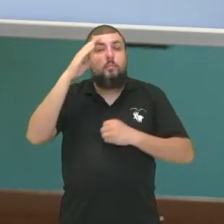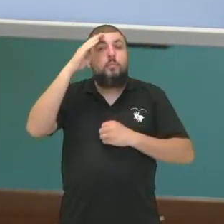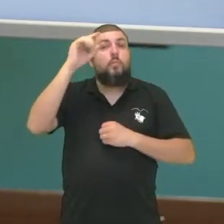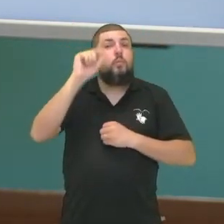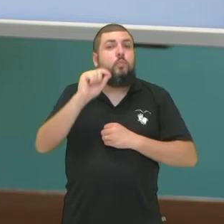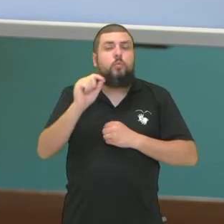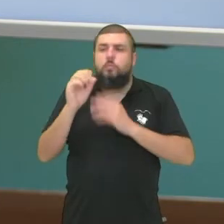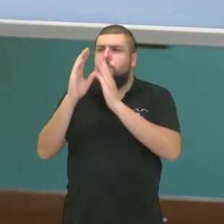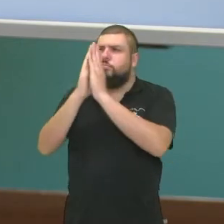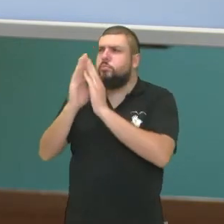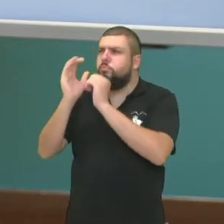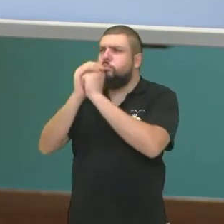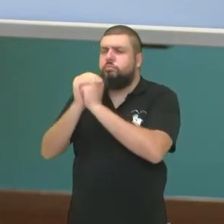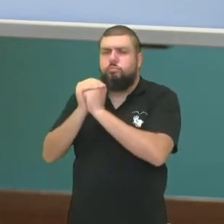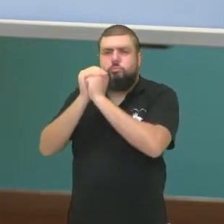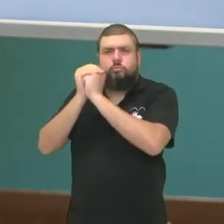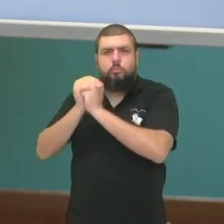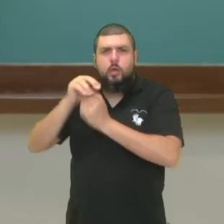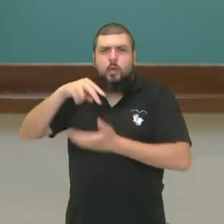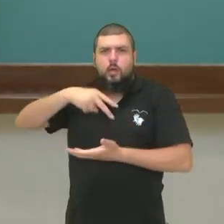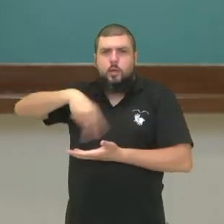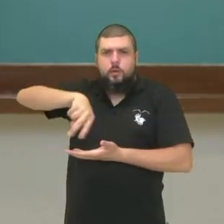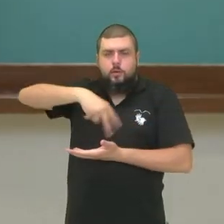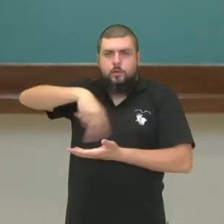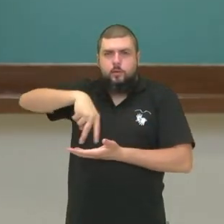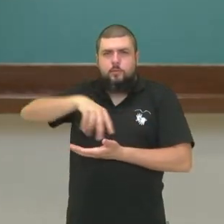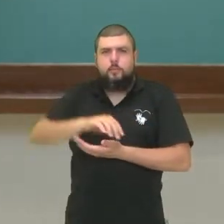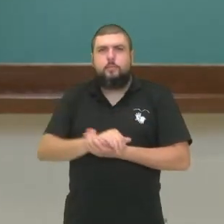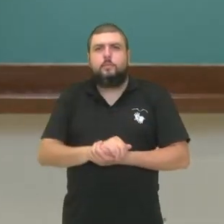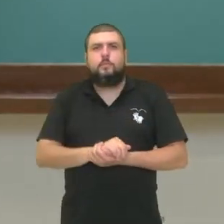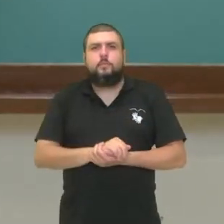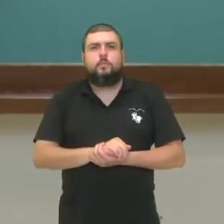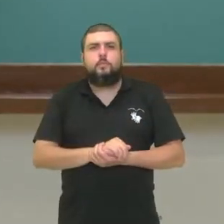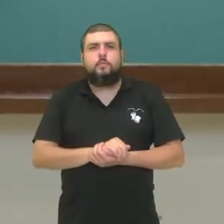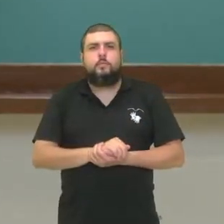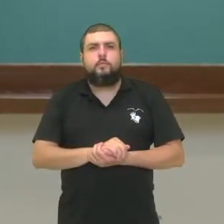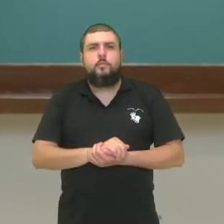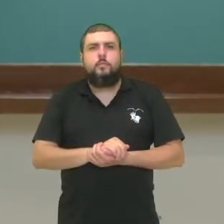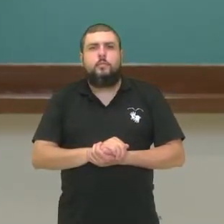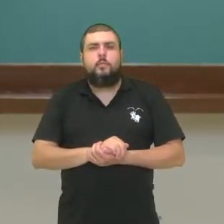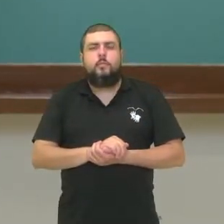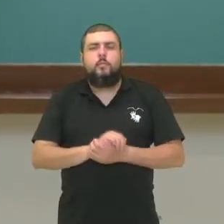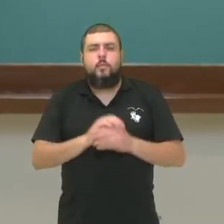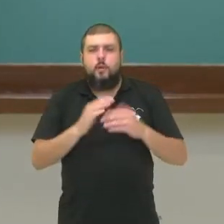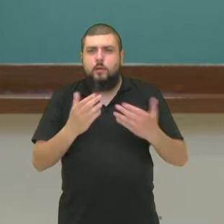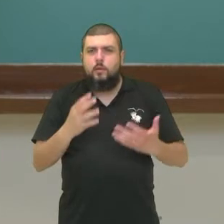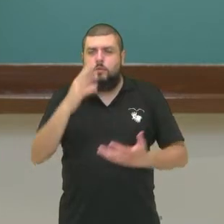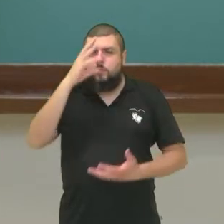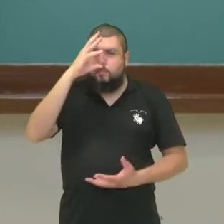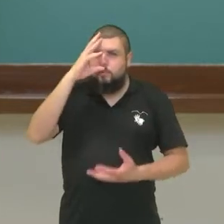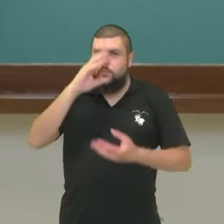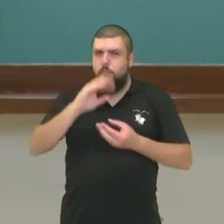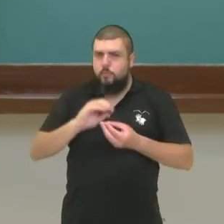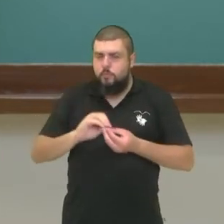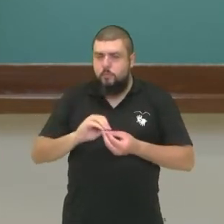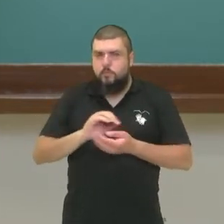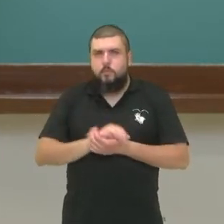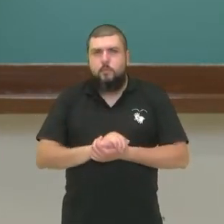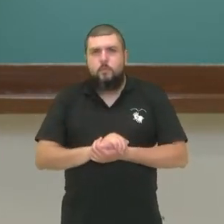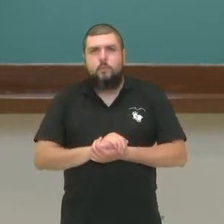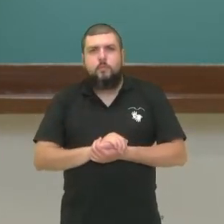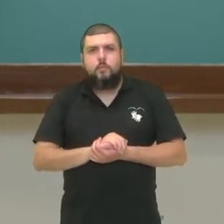por meio da dança. Então, moçada, entenda isso. O homem